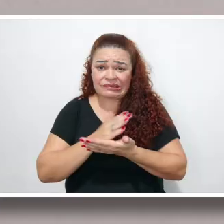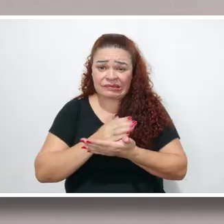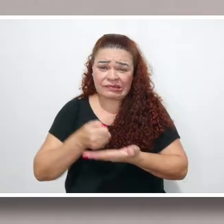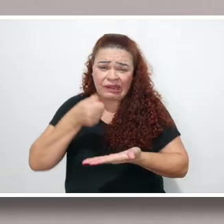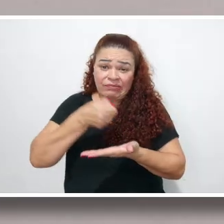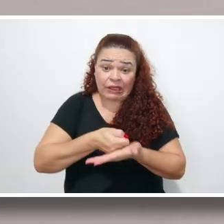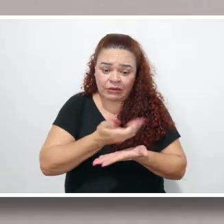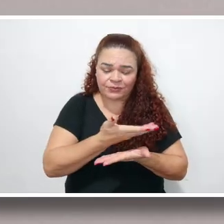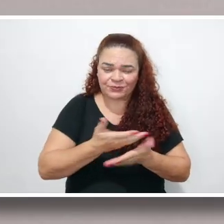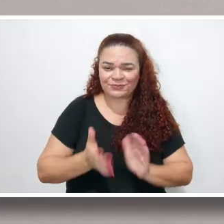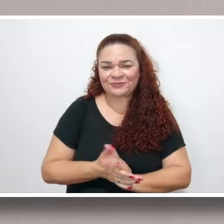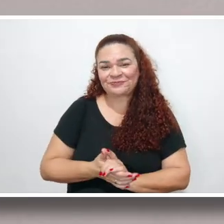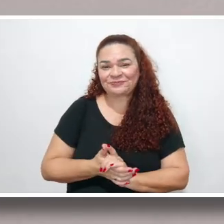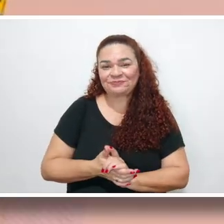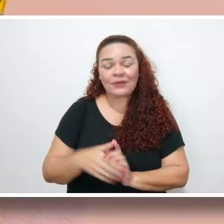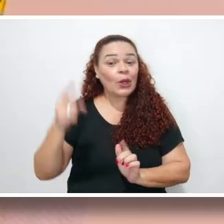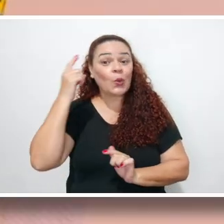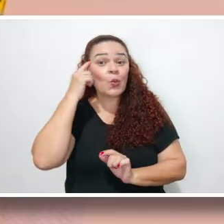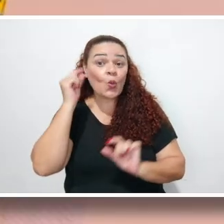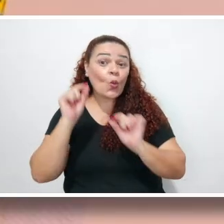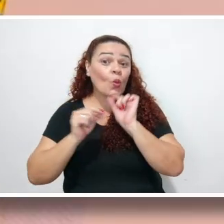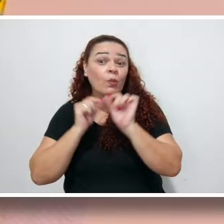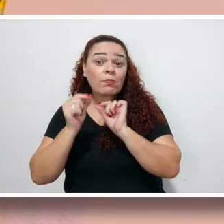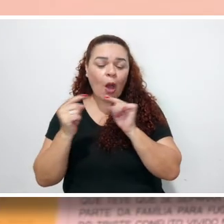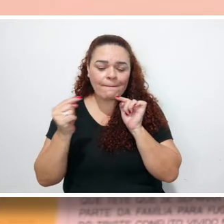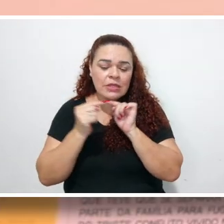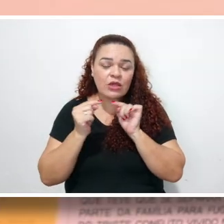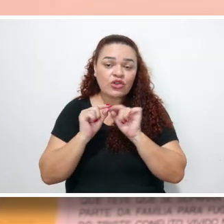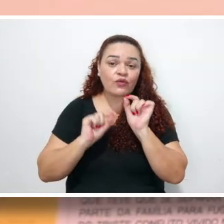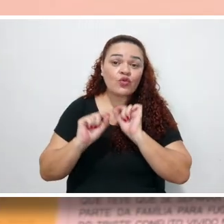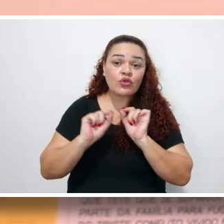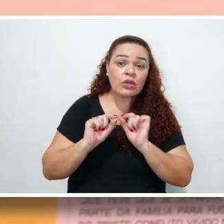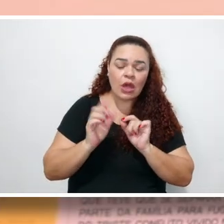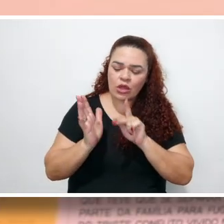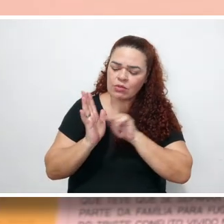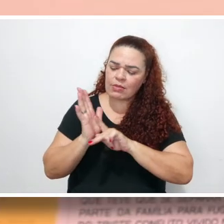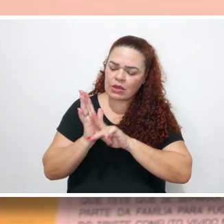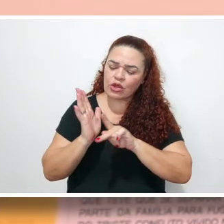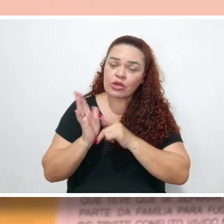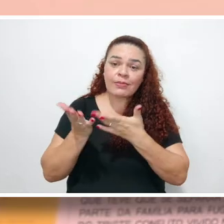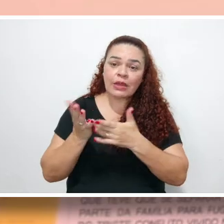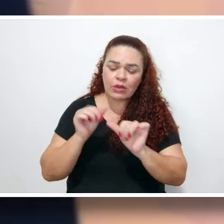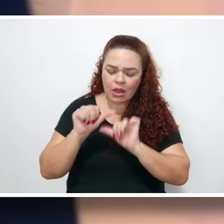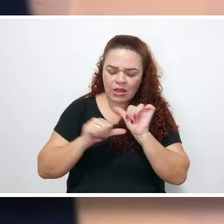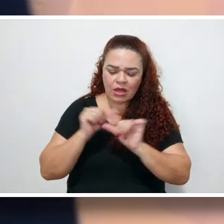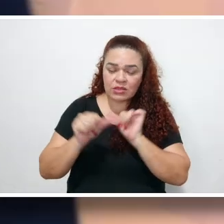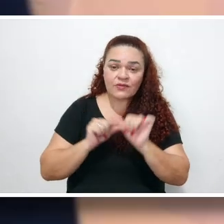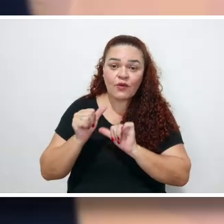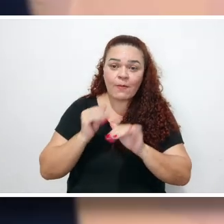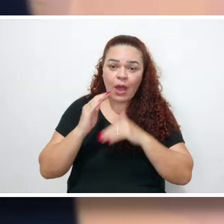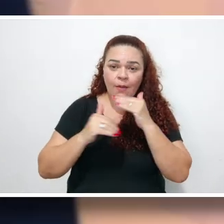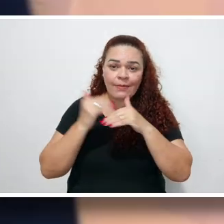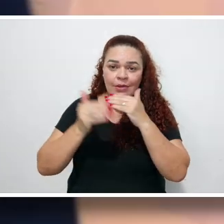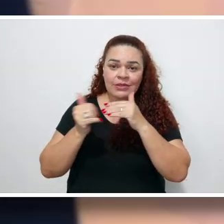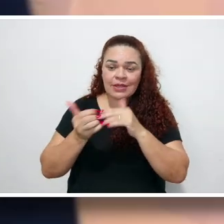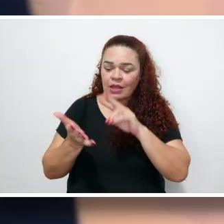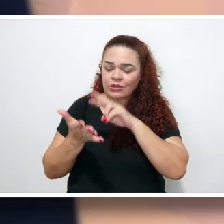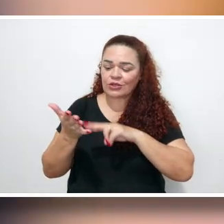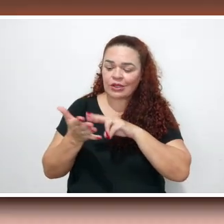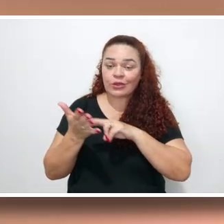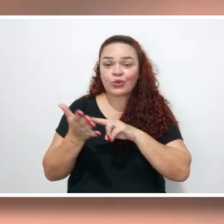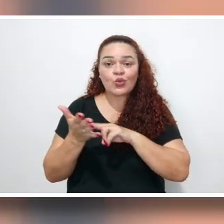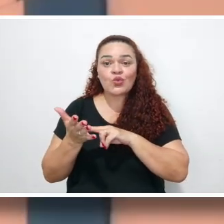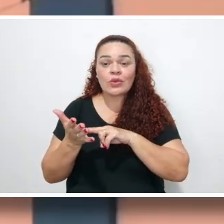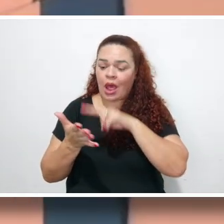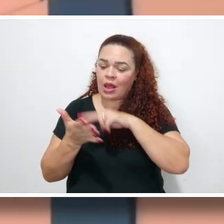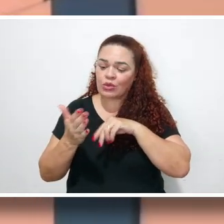extremamente desagradável, uma obrigação. Então, a ideia surgiu no nosso planejamento de transformar esse processo de leitura,